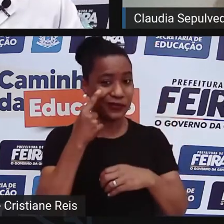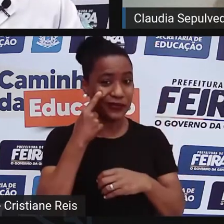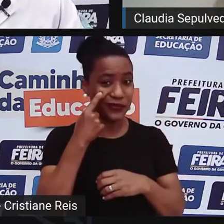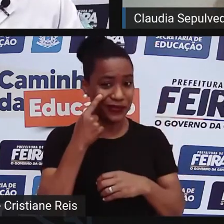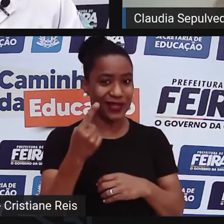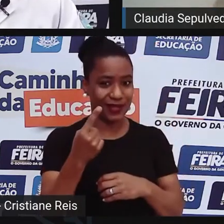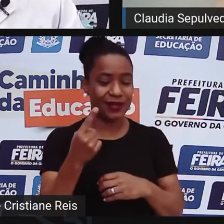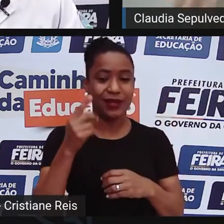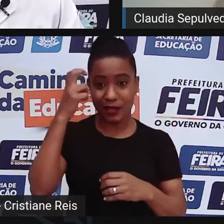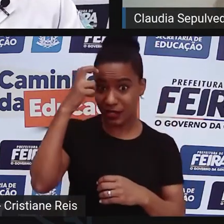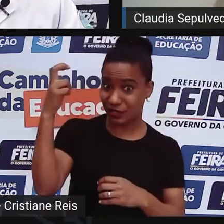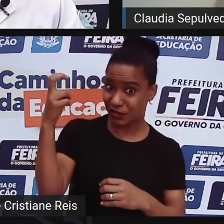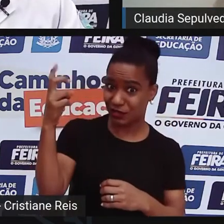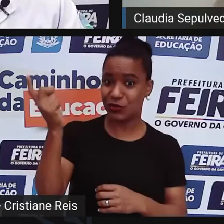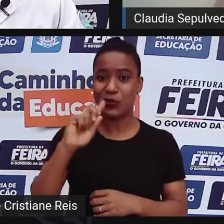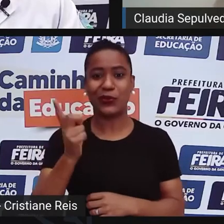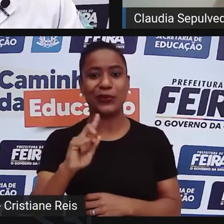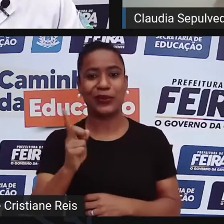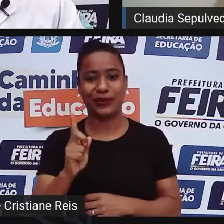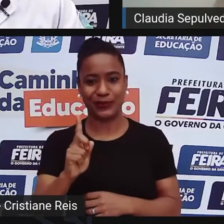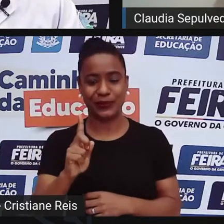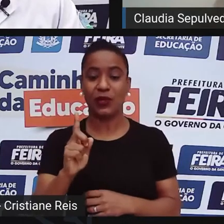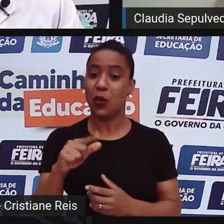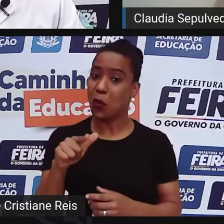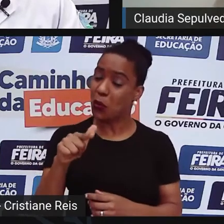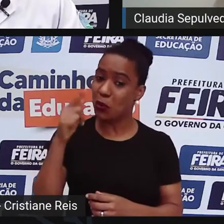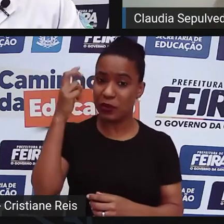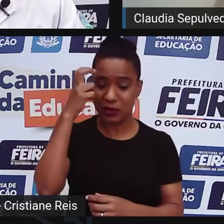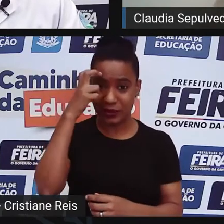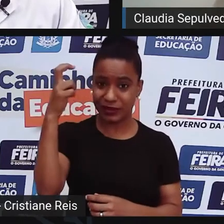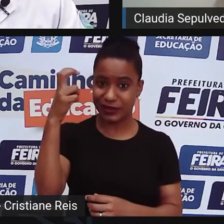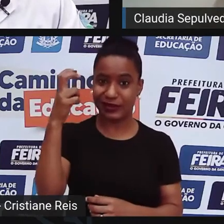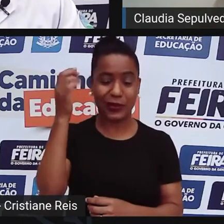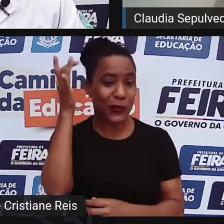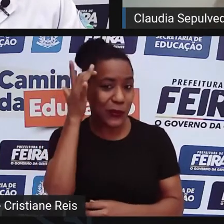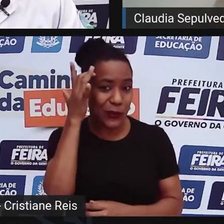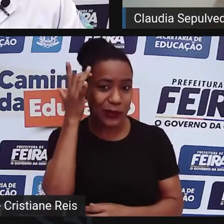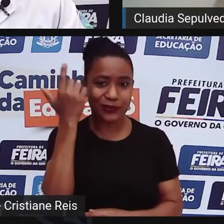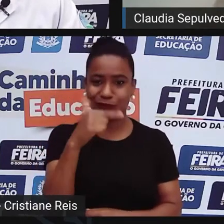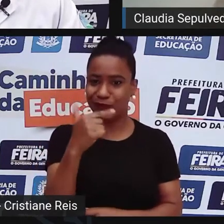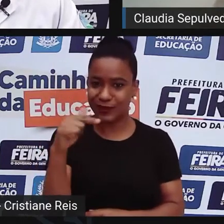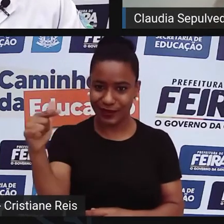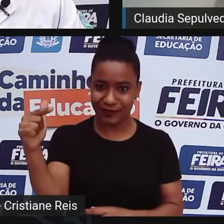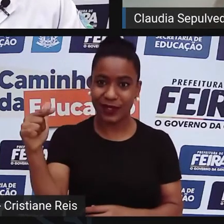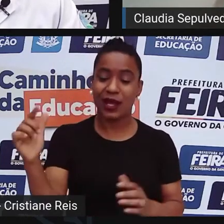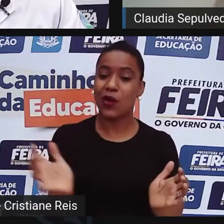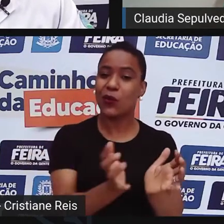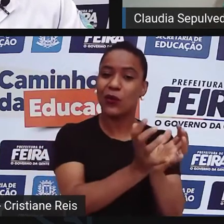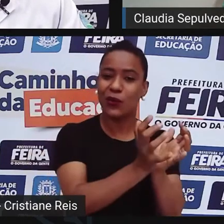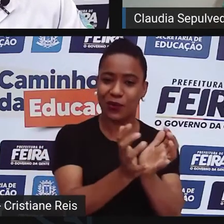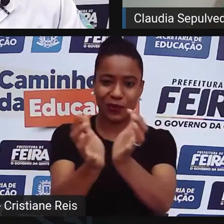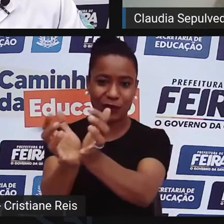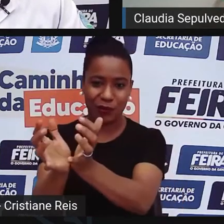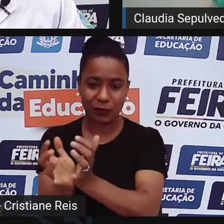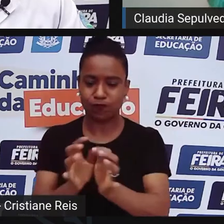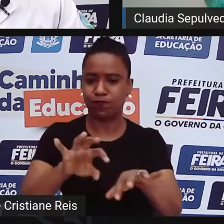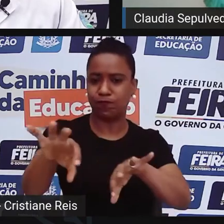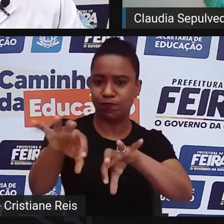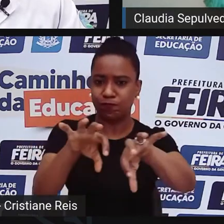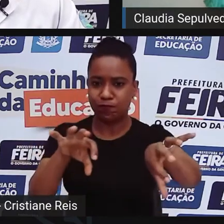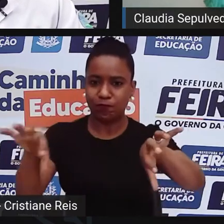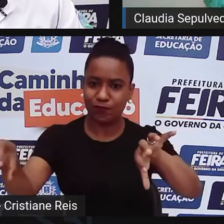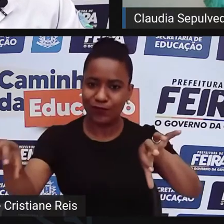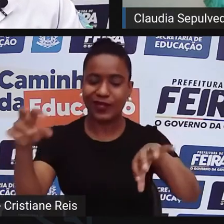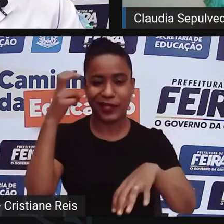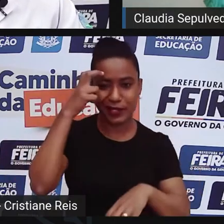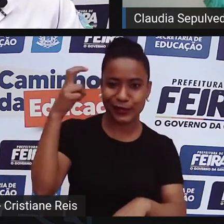inteligência, ou de uma capacidade intelectual menor, que grupos eram esses que tinham essas marcas, então isso que